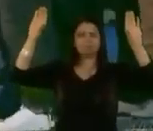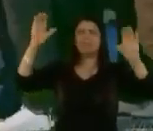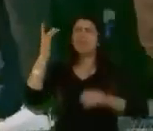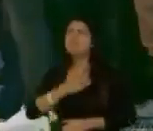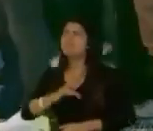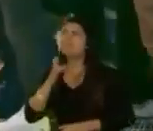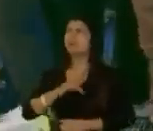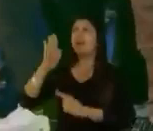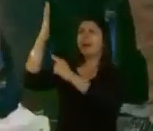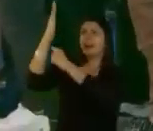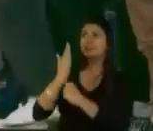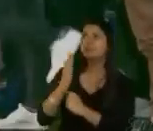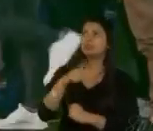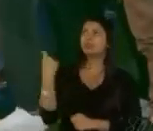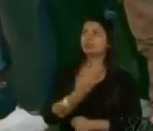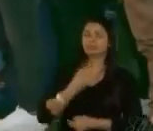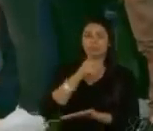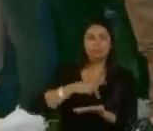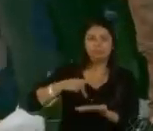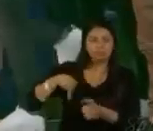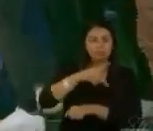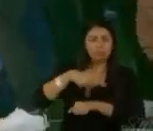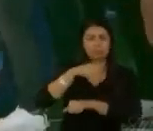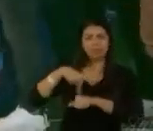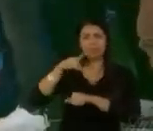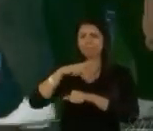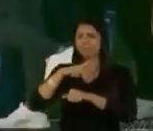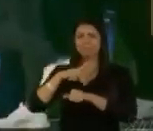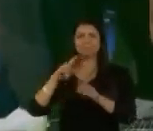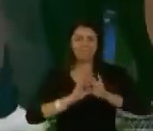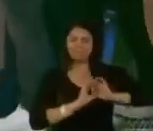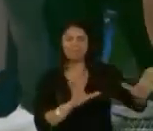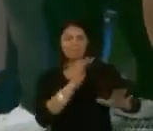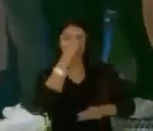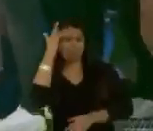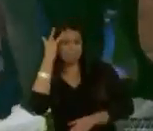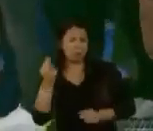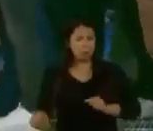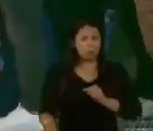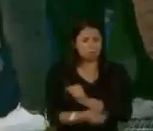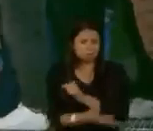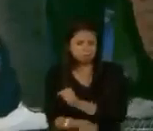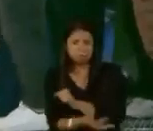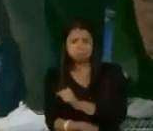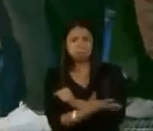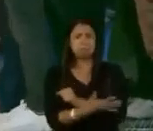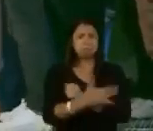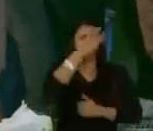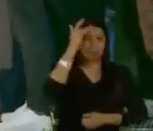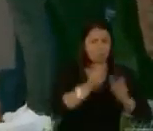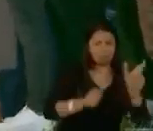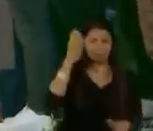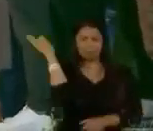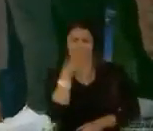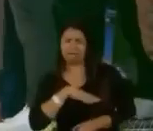livra a nossa nação de corruptos, livra a nossa nação dessa gente má. Desmascara essa